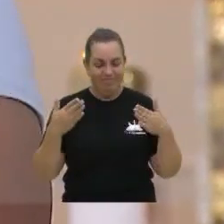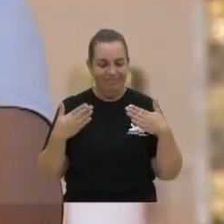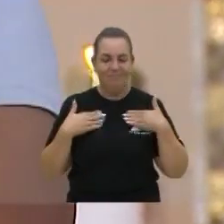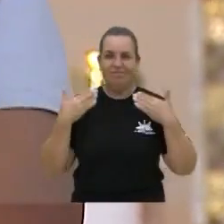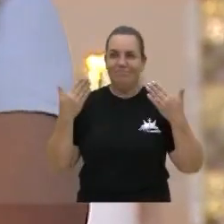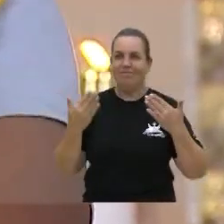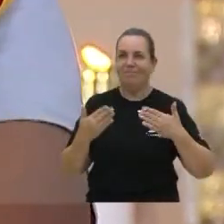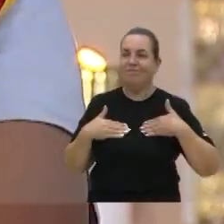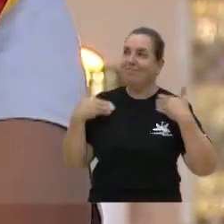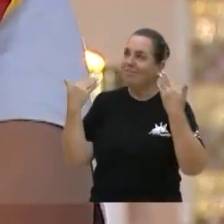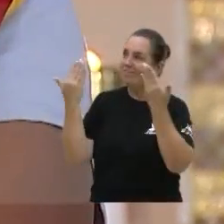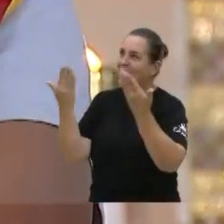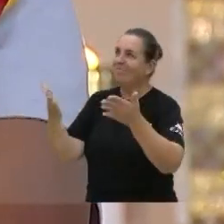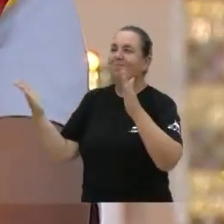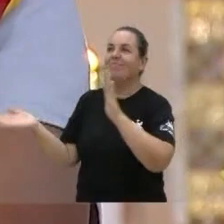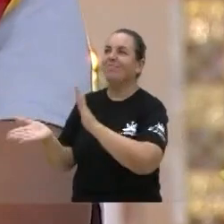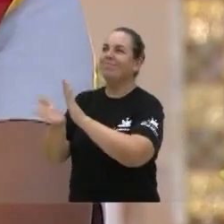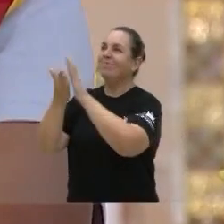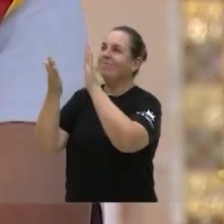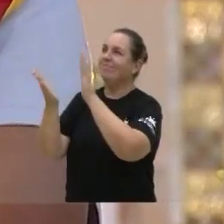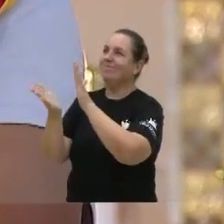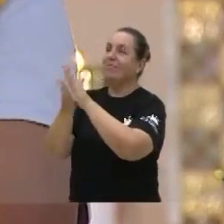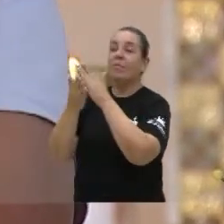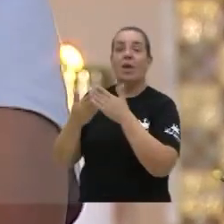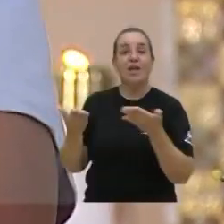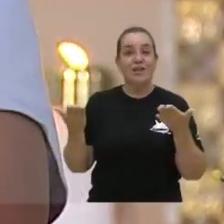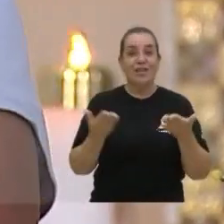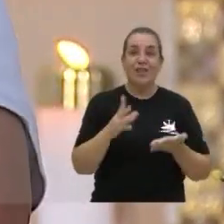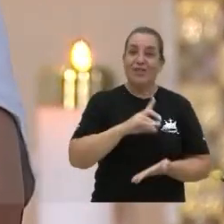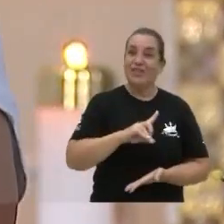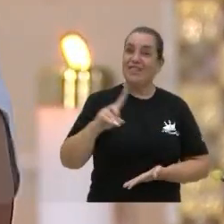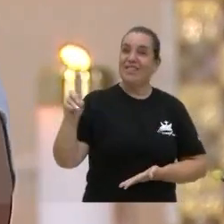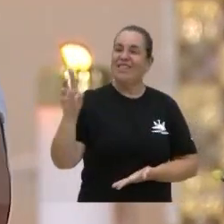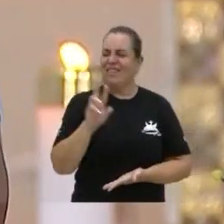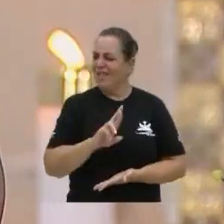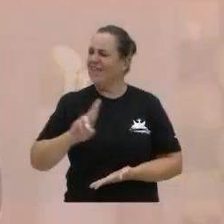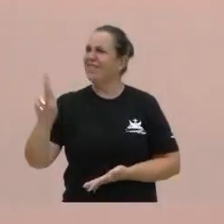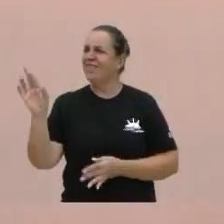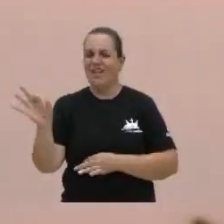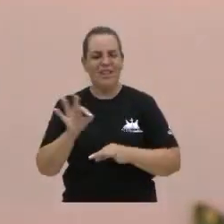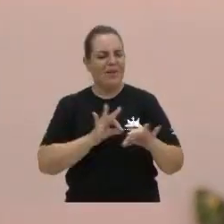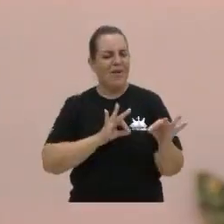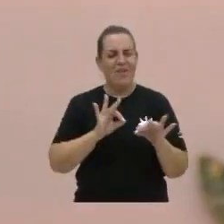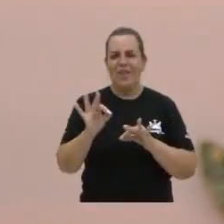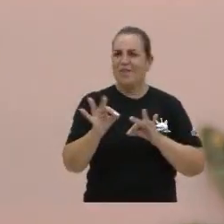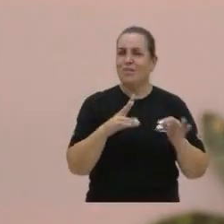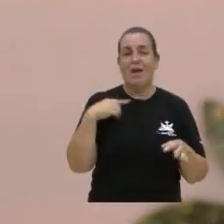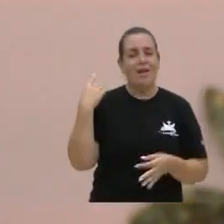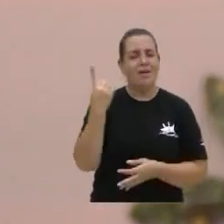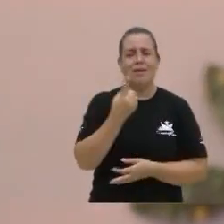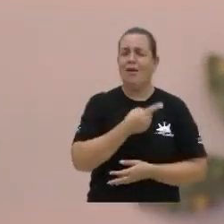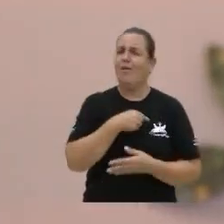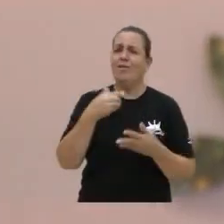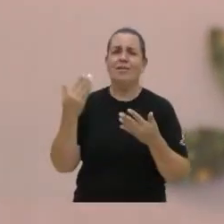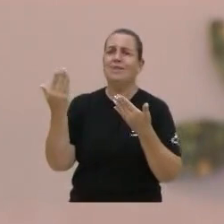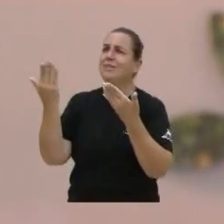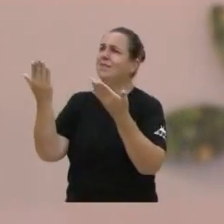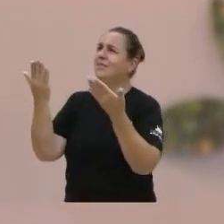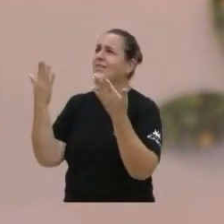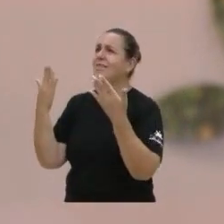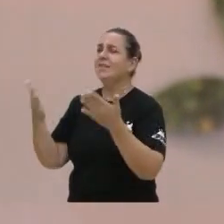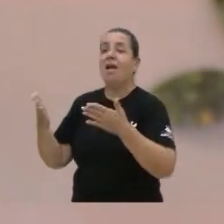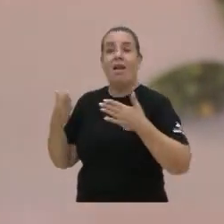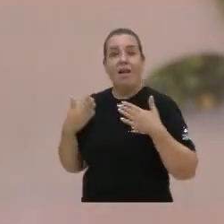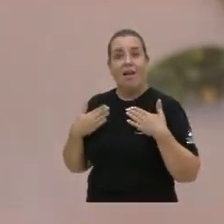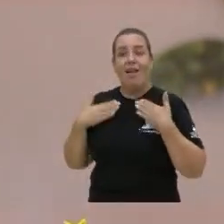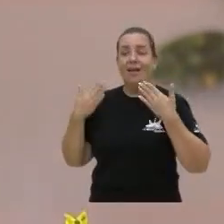alegremo-nos e nele exultemos. Este é o dia que o Senhor fez para